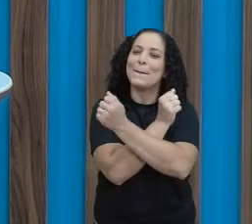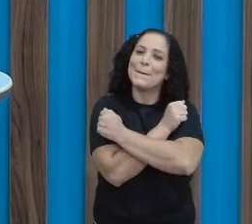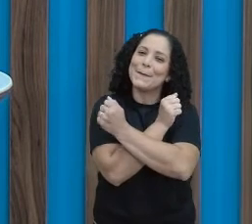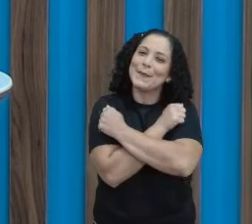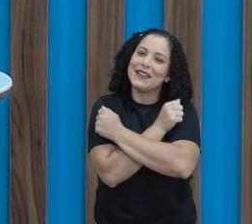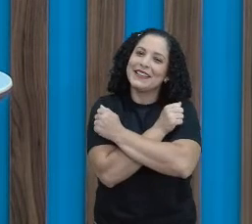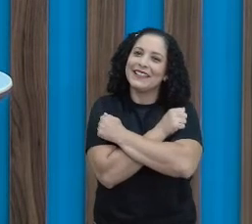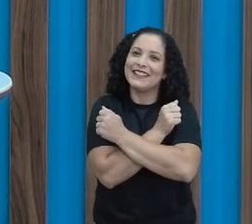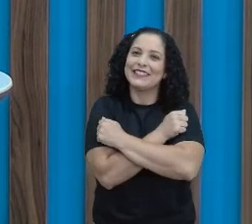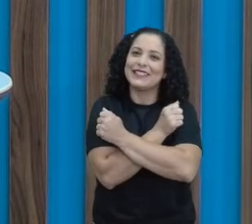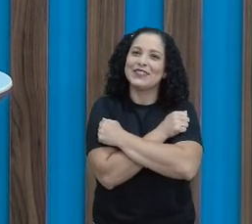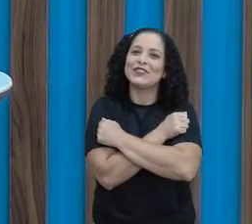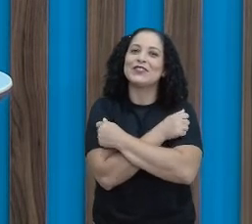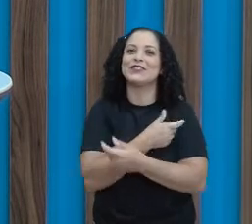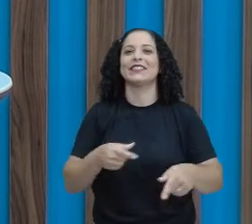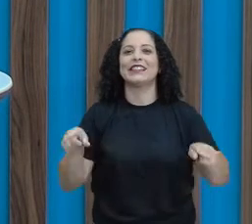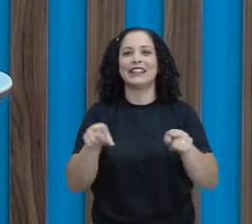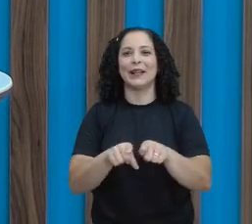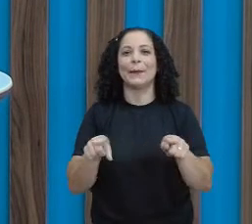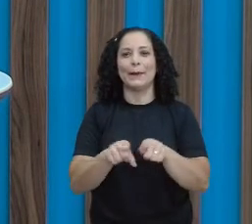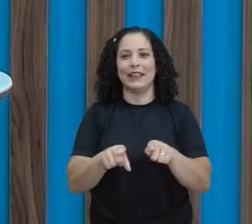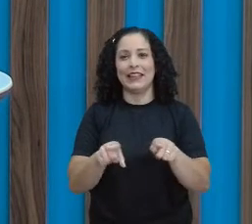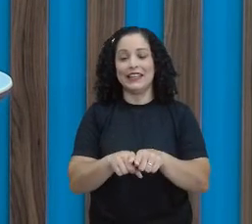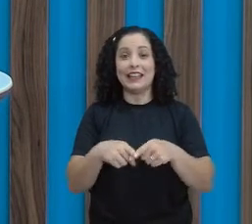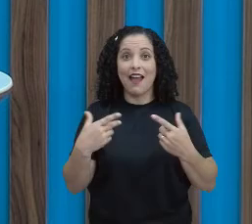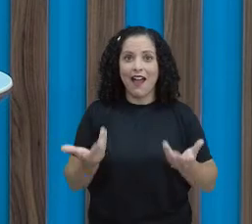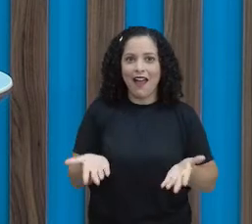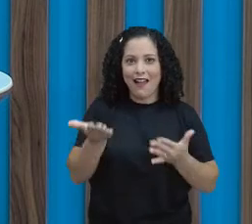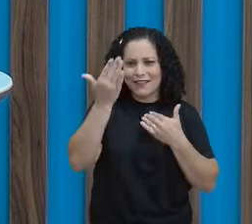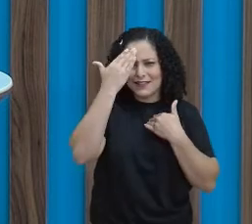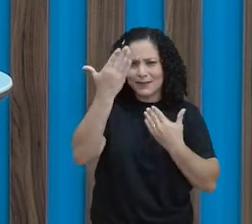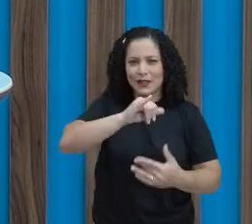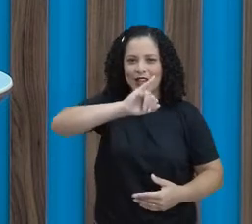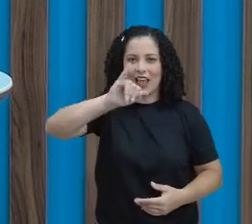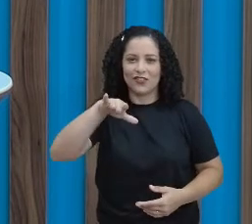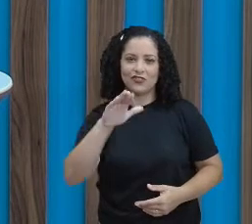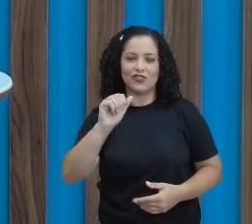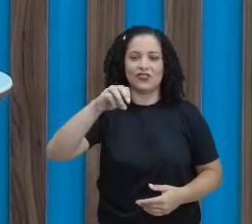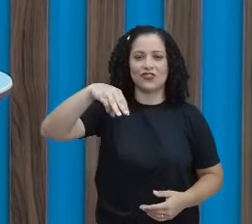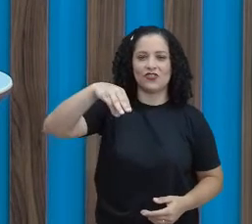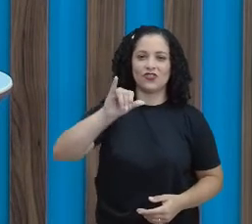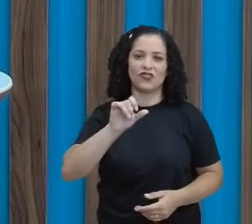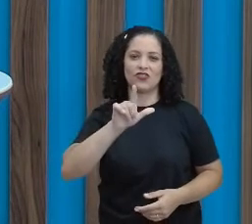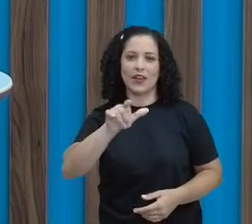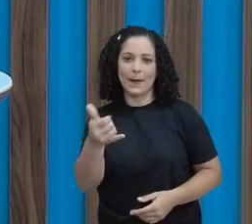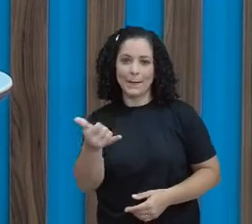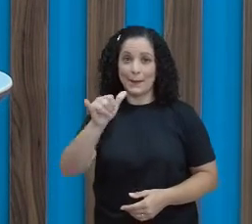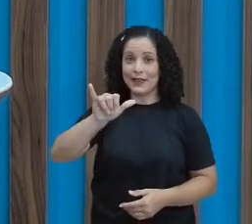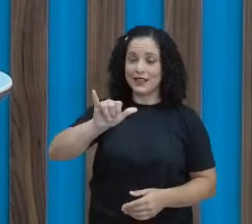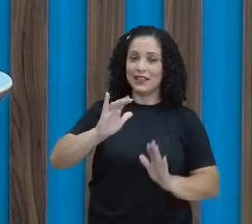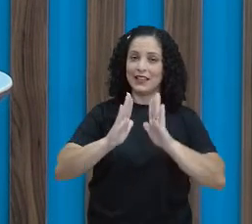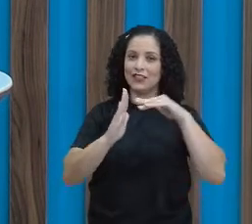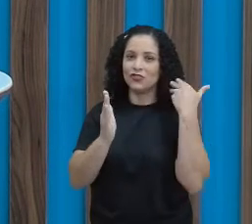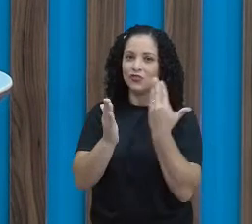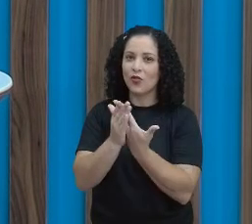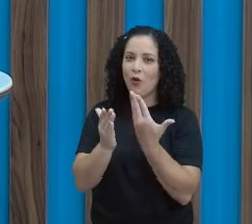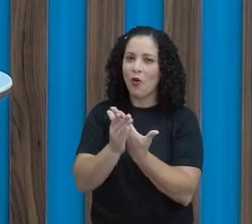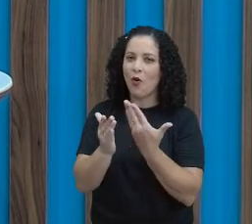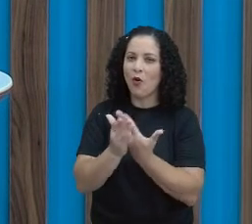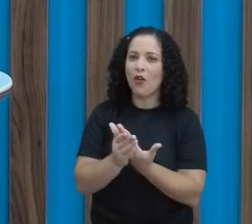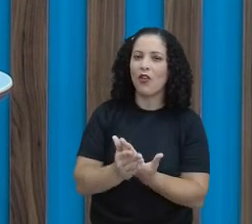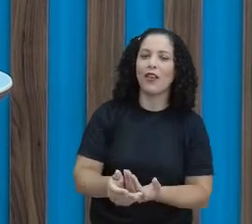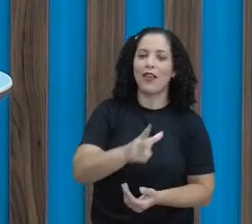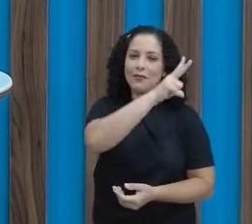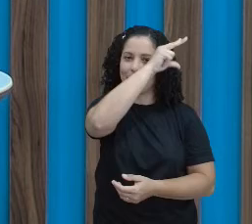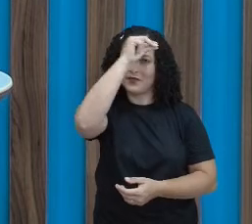abraço e o agradecimento para Jamile Vitória, da escola, né, municipal de Tigipió, que